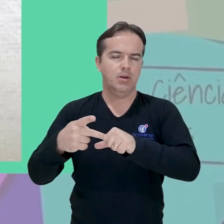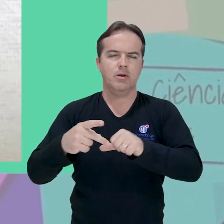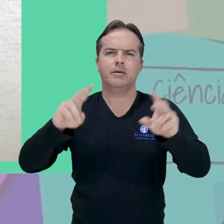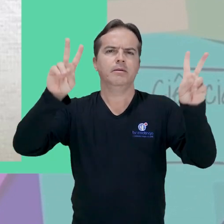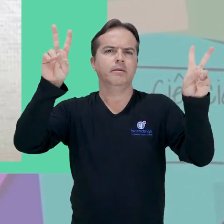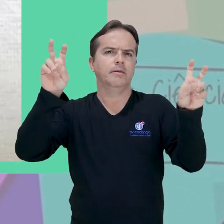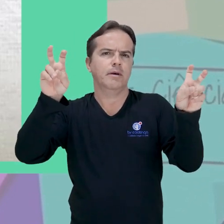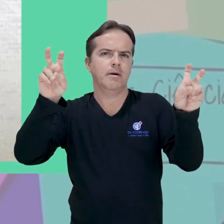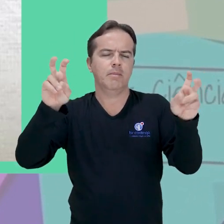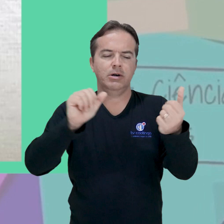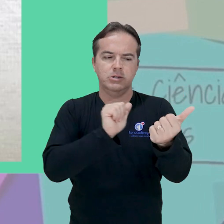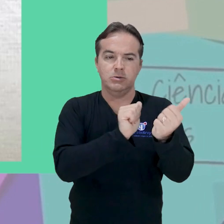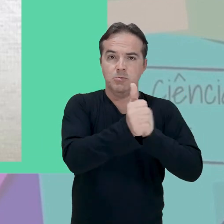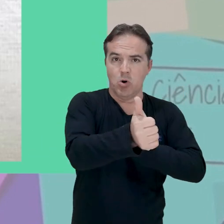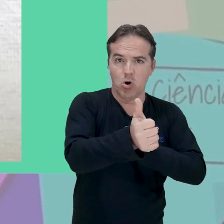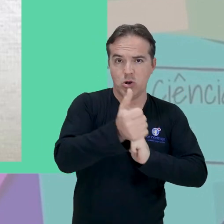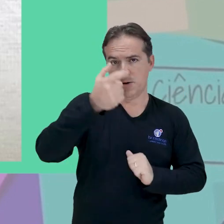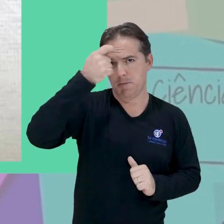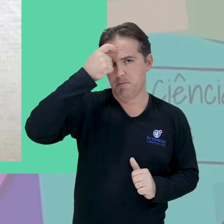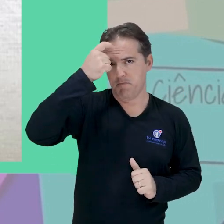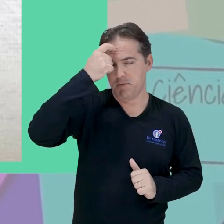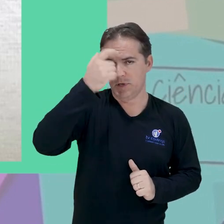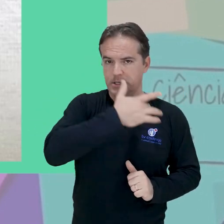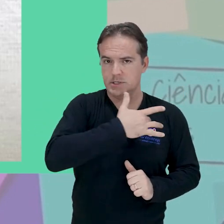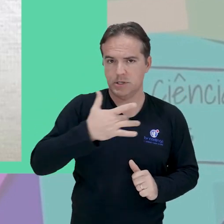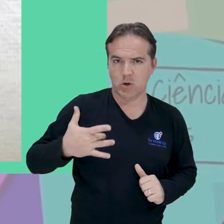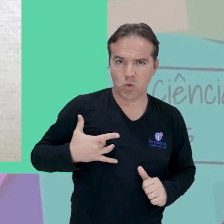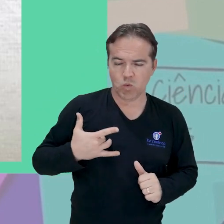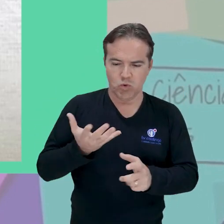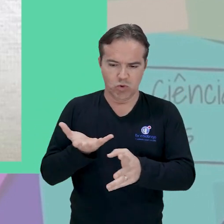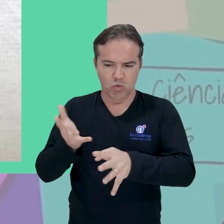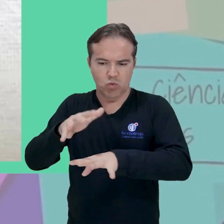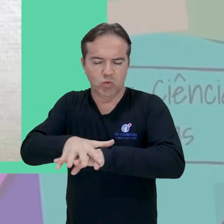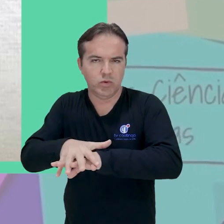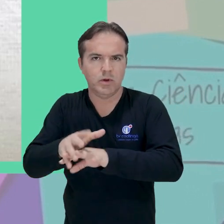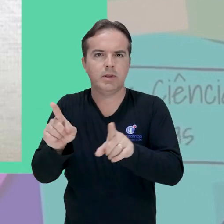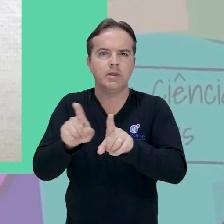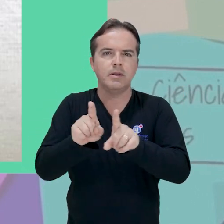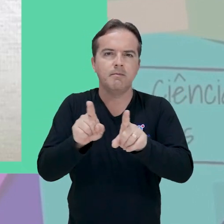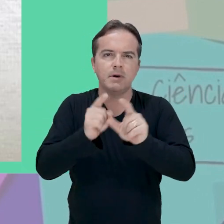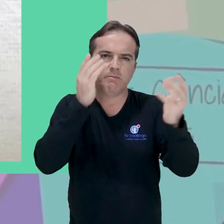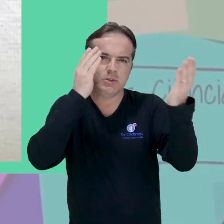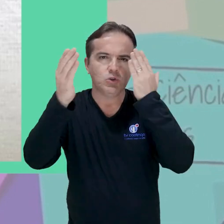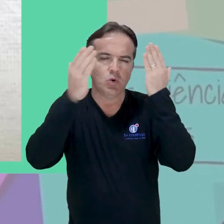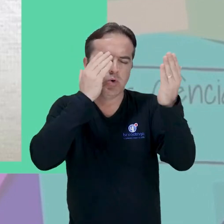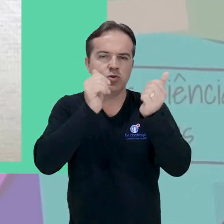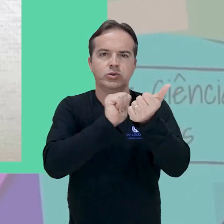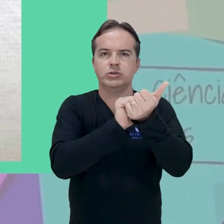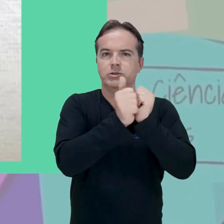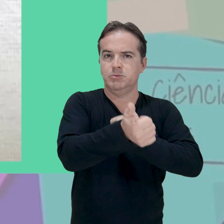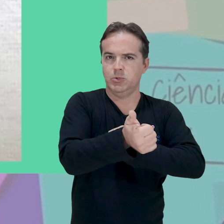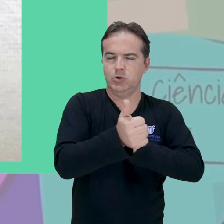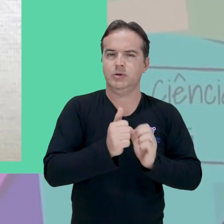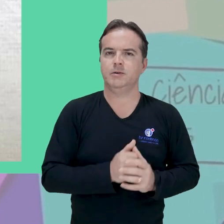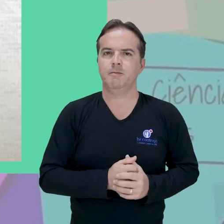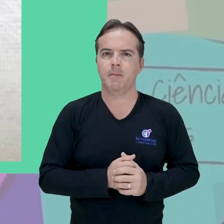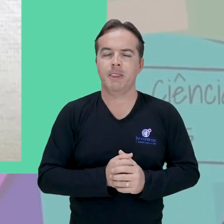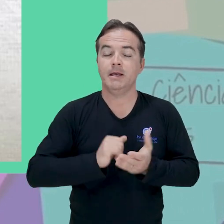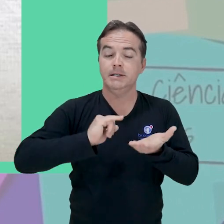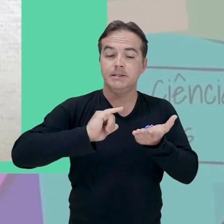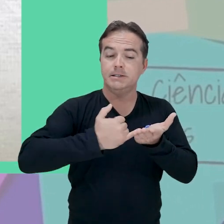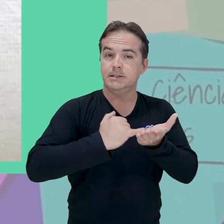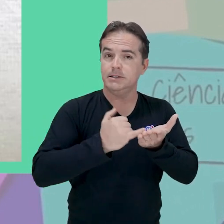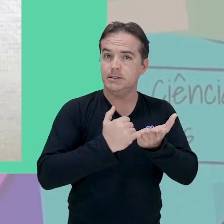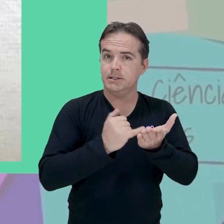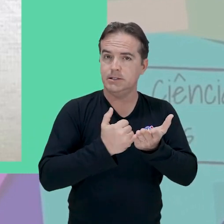esporte saúde mental e inclusão interfaces na psicologia do esporte as inscrições para